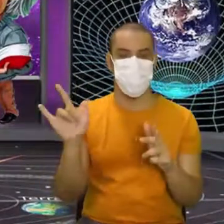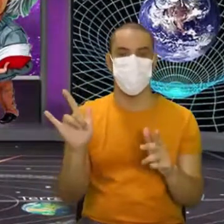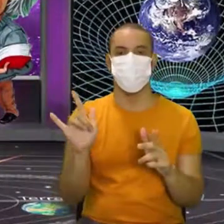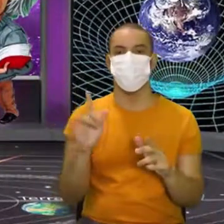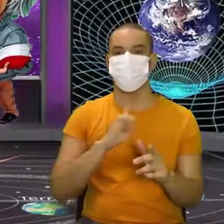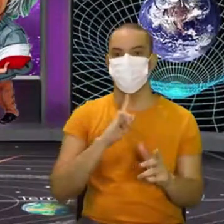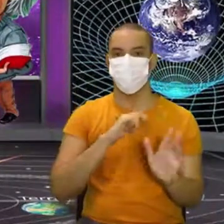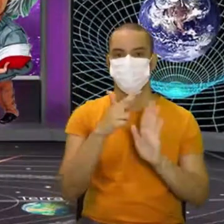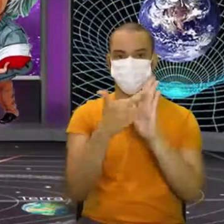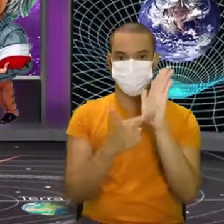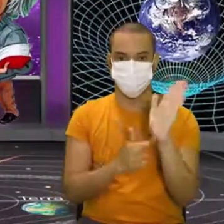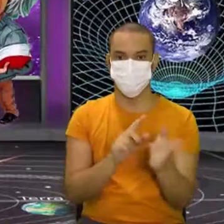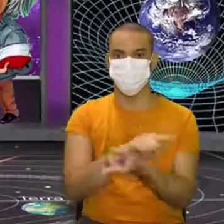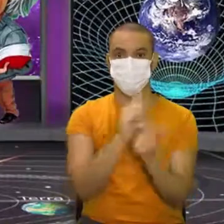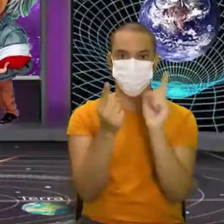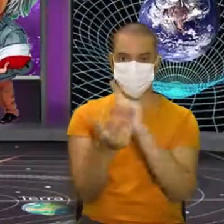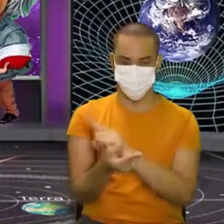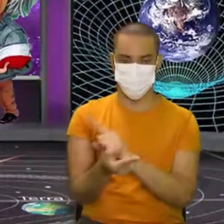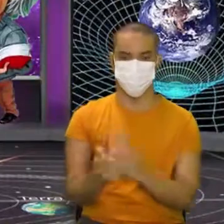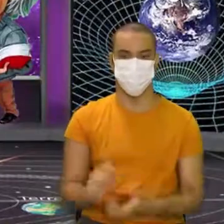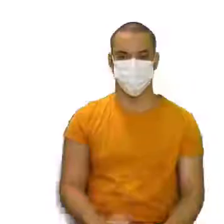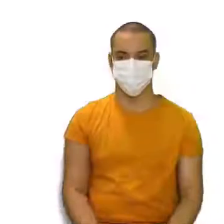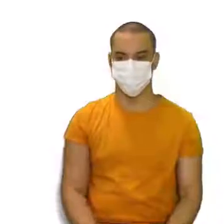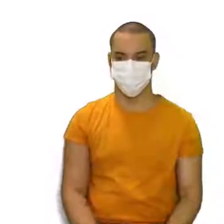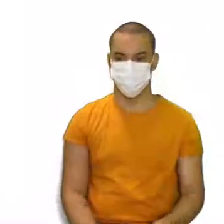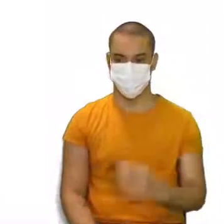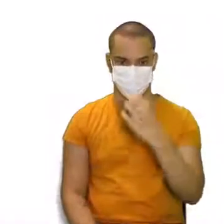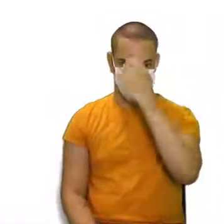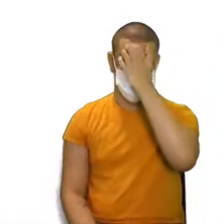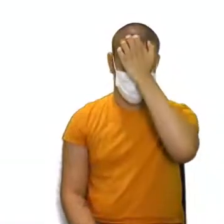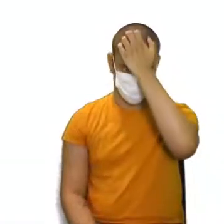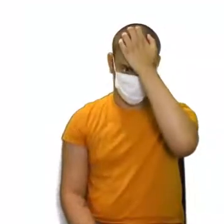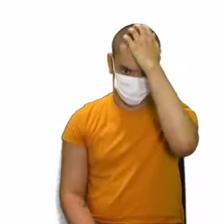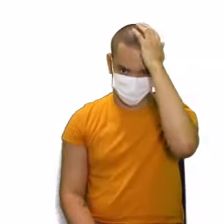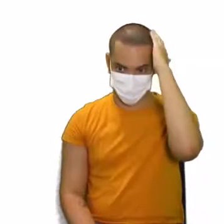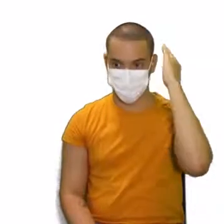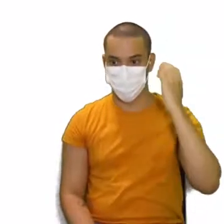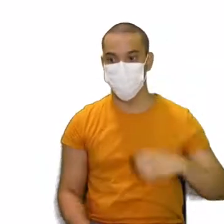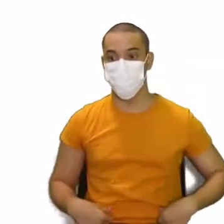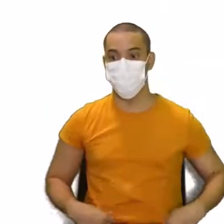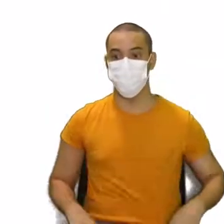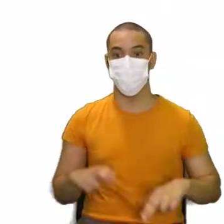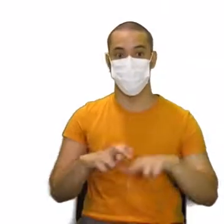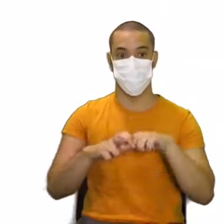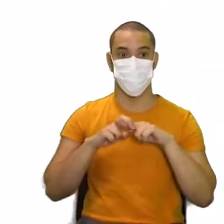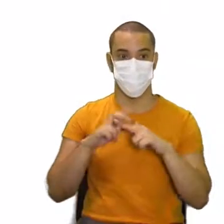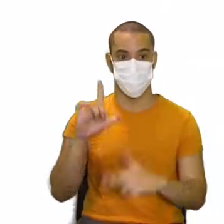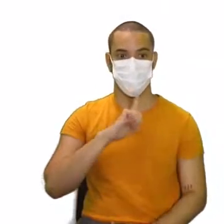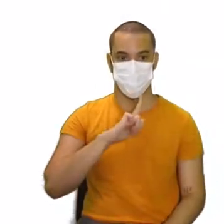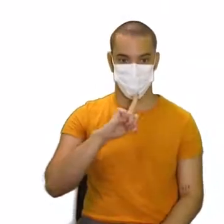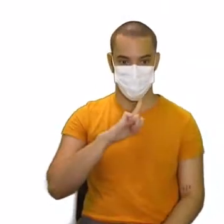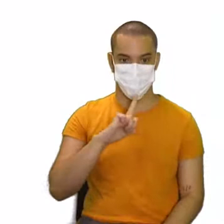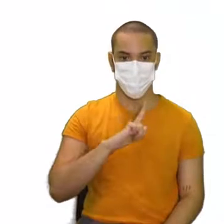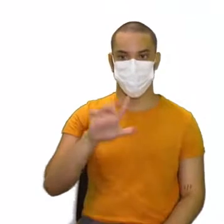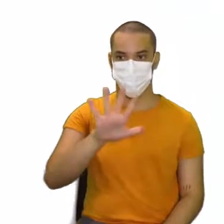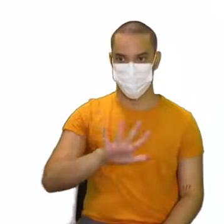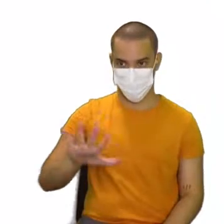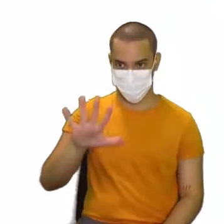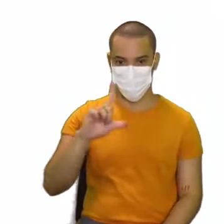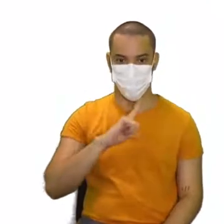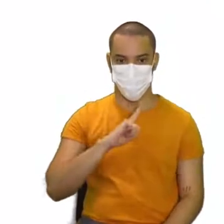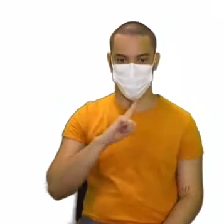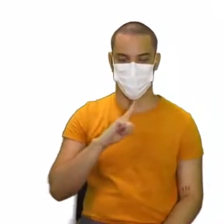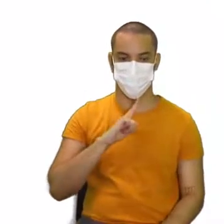mudar isso eu sentido contrário Então vamos lá continuando Então observa bem aí tem o plano eu tenho Campo